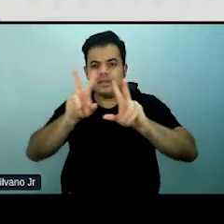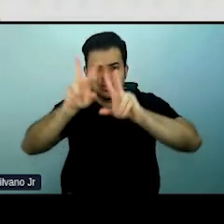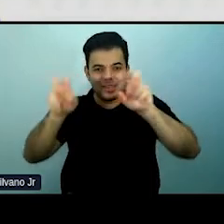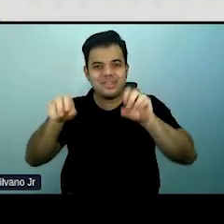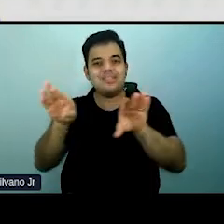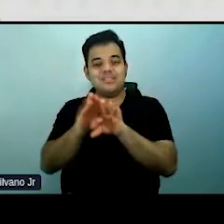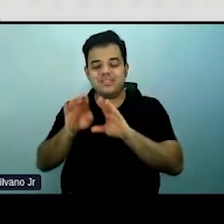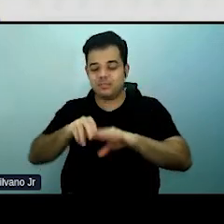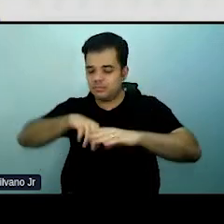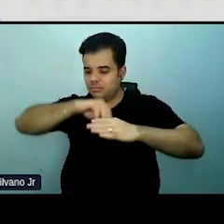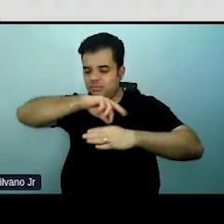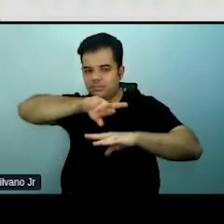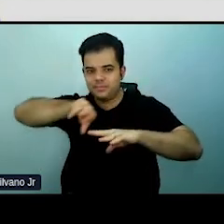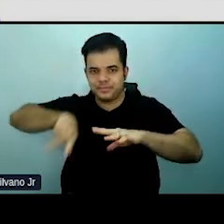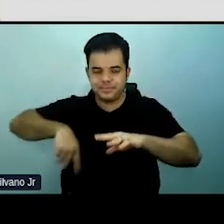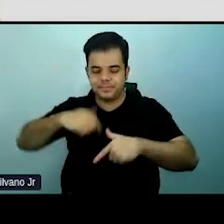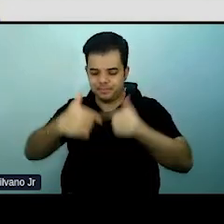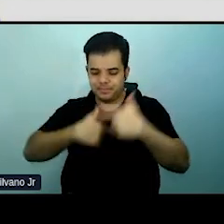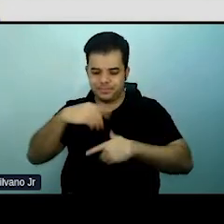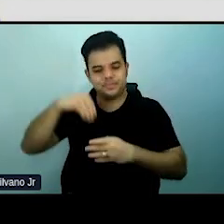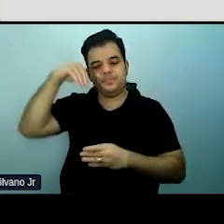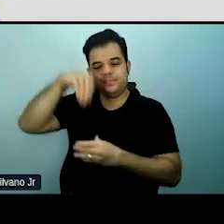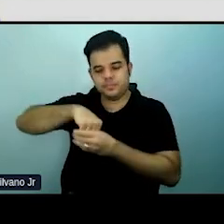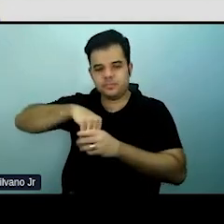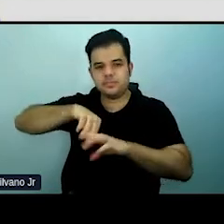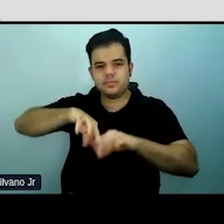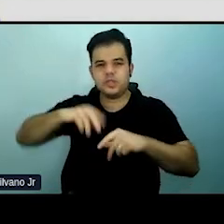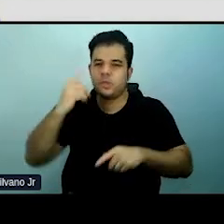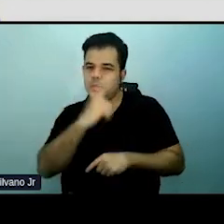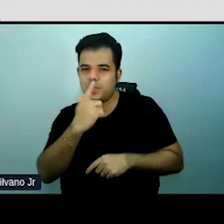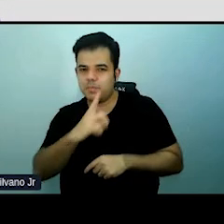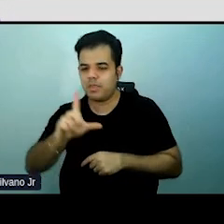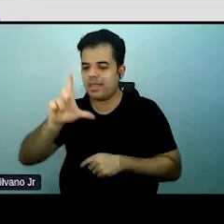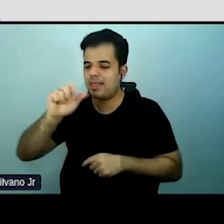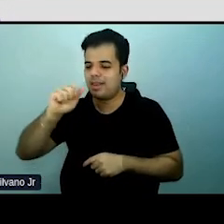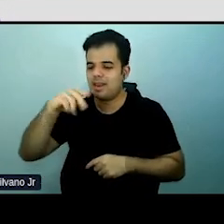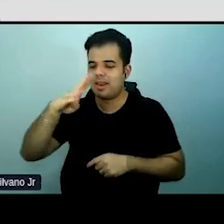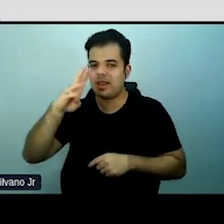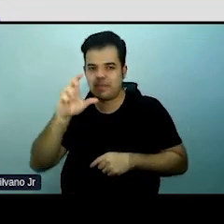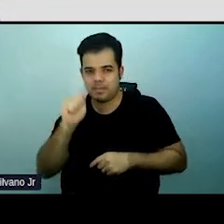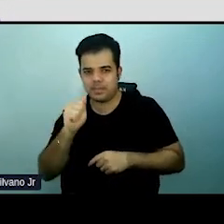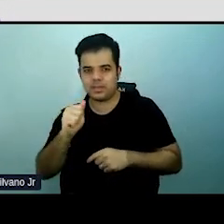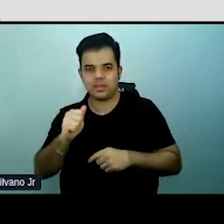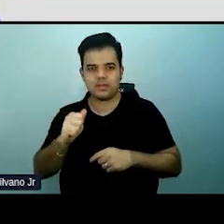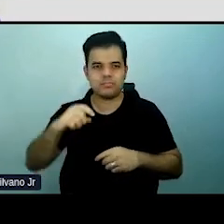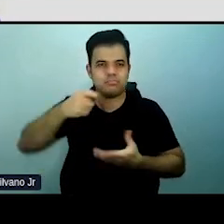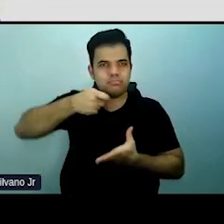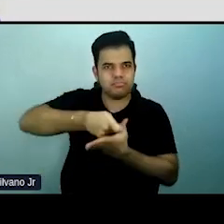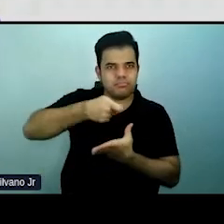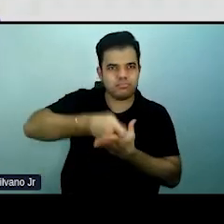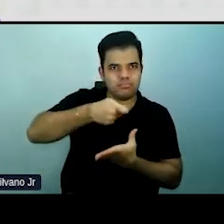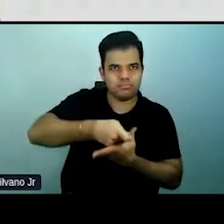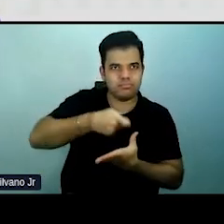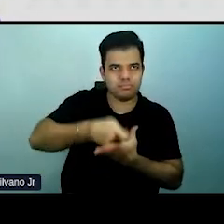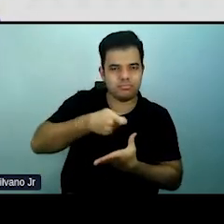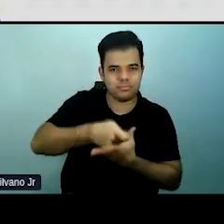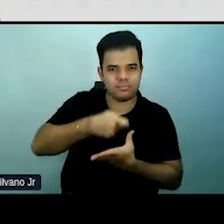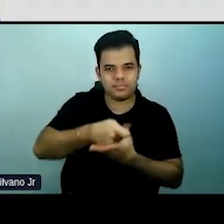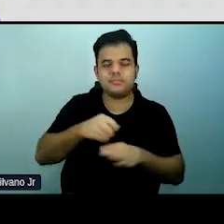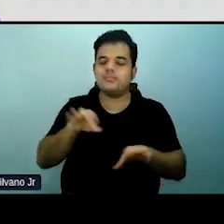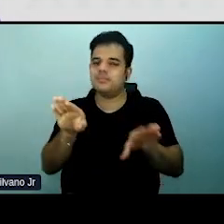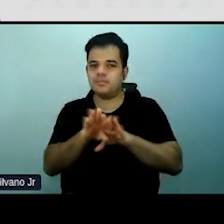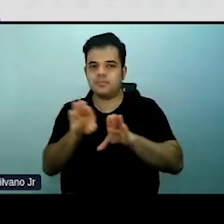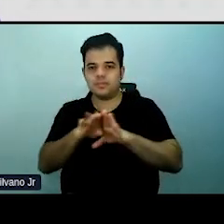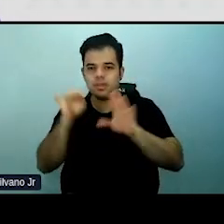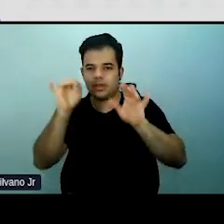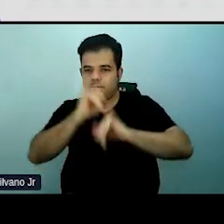internas, como a Patrícia falou. Então, já saíram várias ações, como Lambda Sem Machismo, Brown Bags, né, sobre